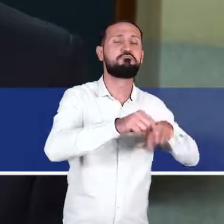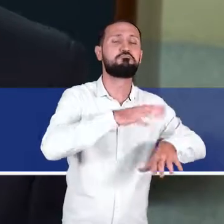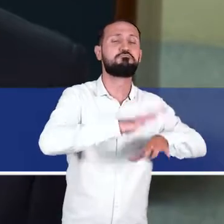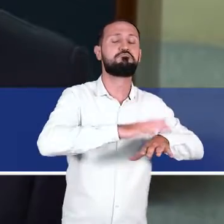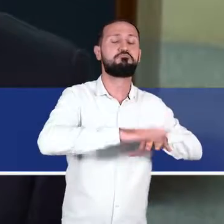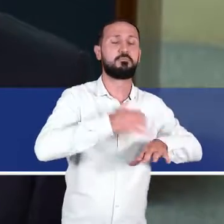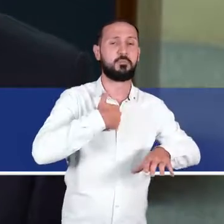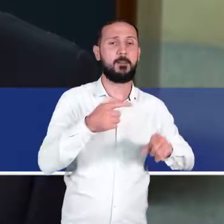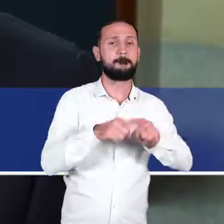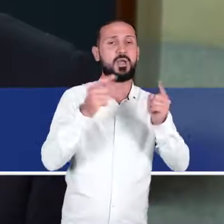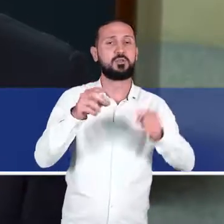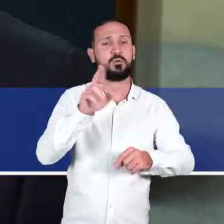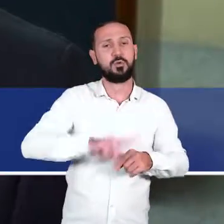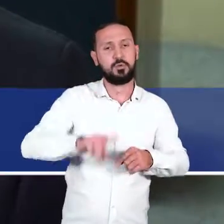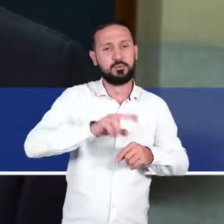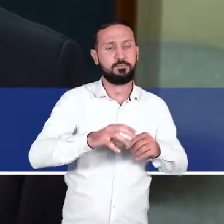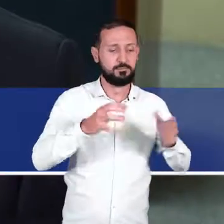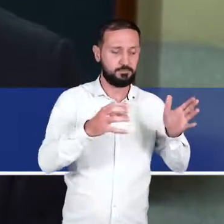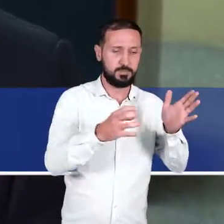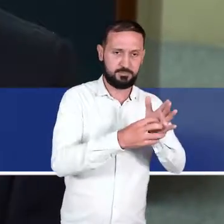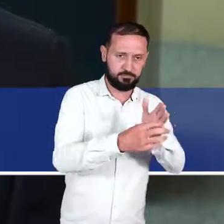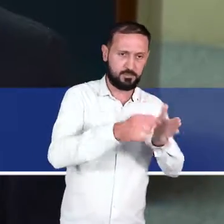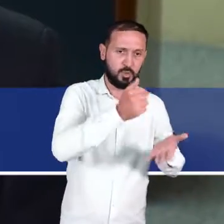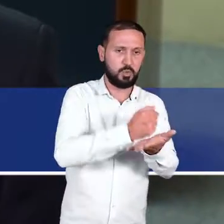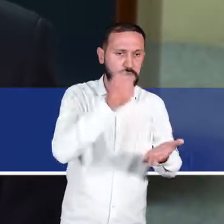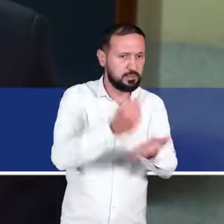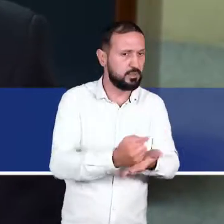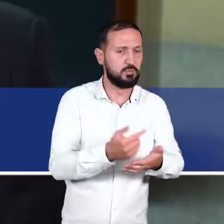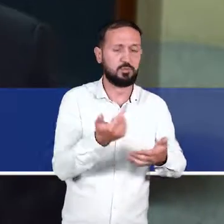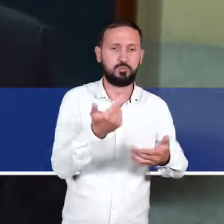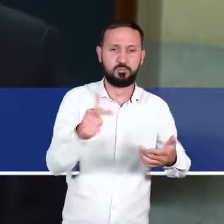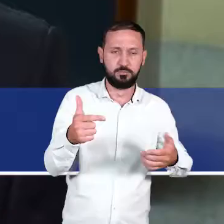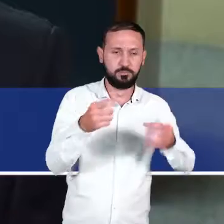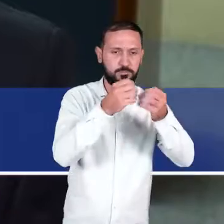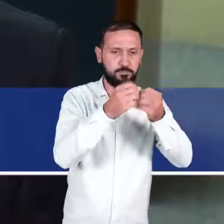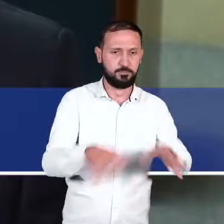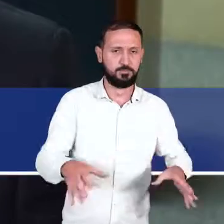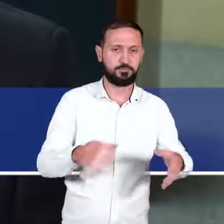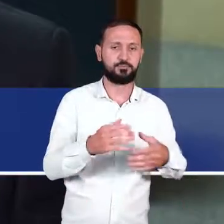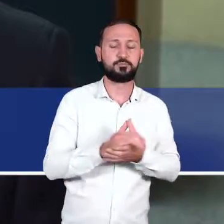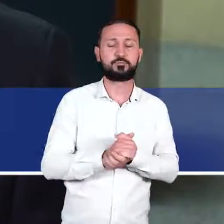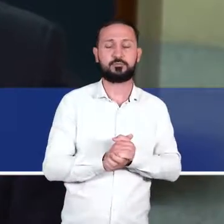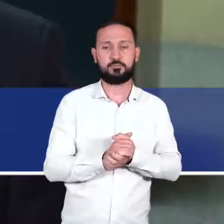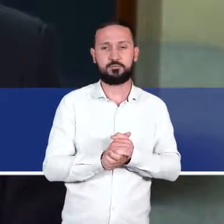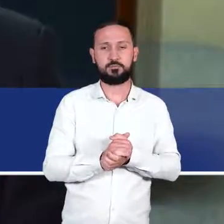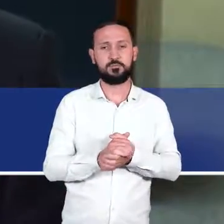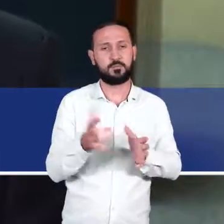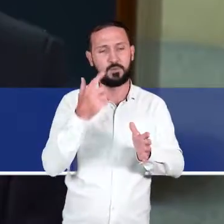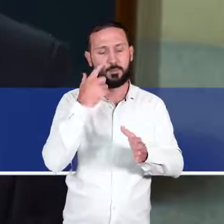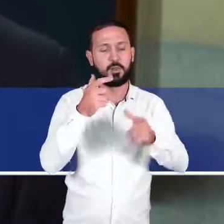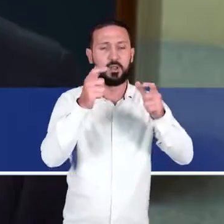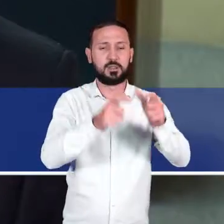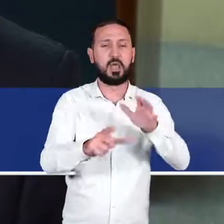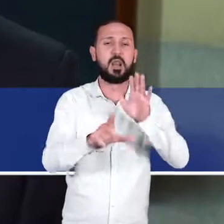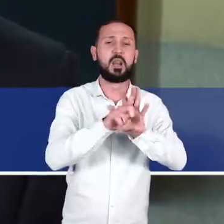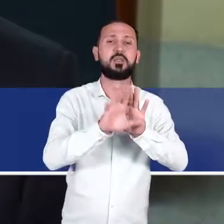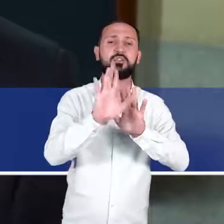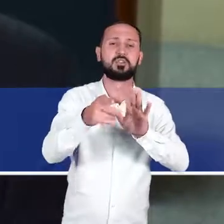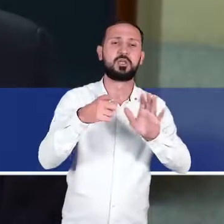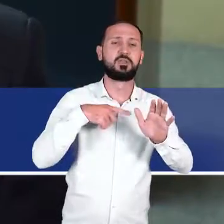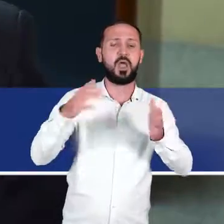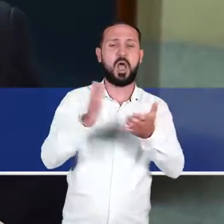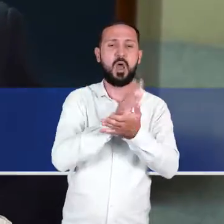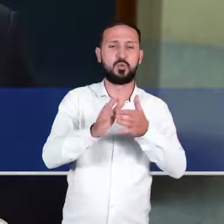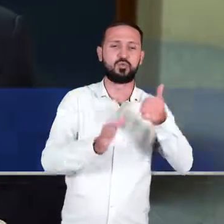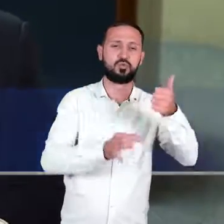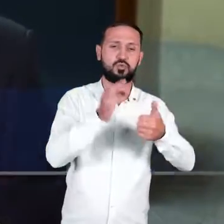concessionárias, desde que ela utilize lá as peças originais e tal, e não ter o prejuízo. Isso está colocando legal. Está estabelecendo na lei aquilo que já